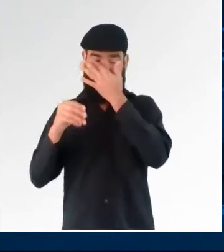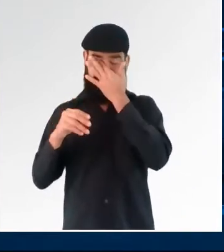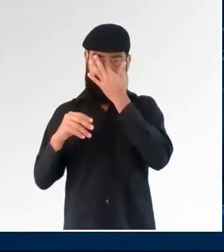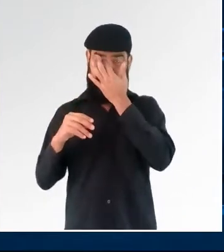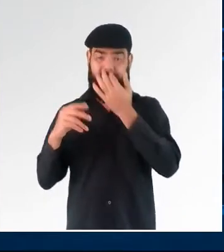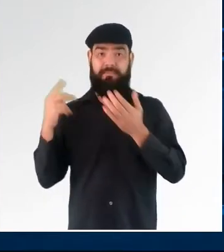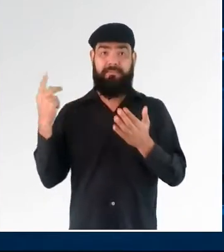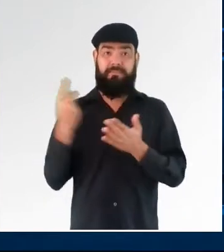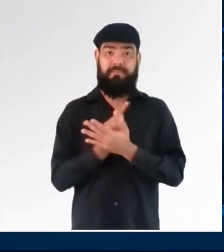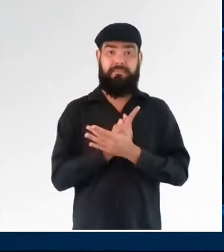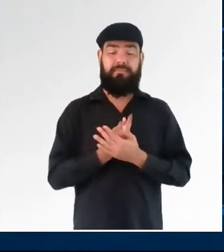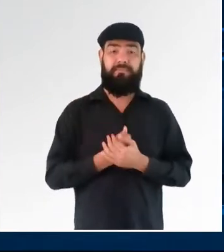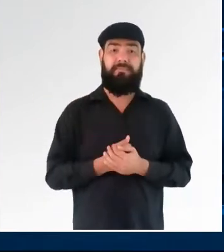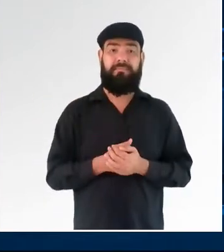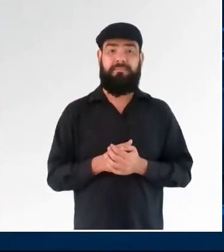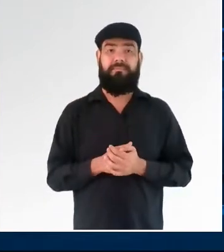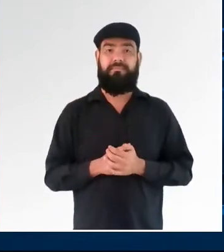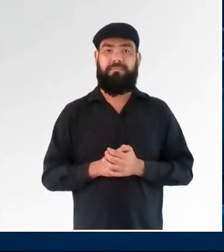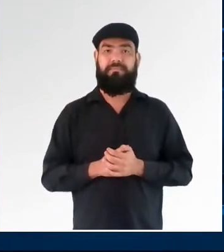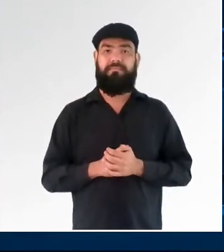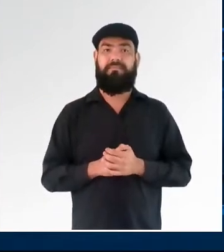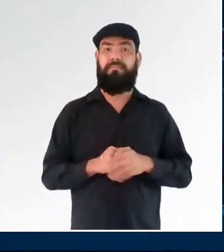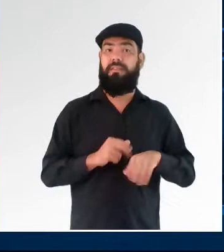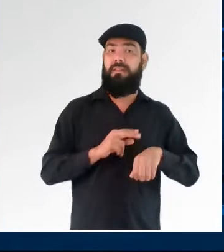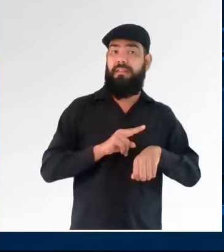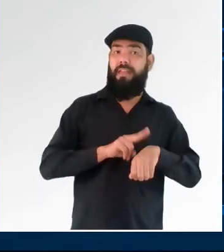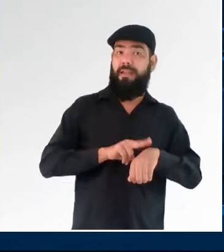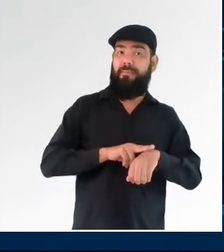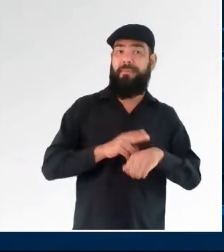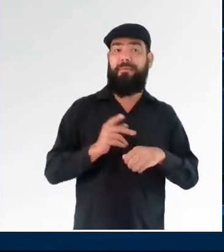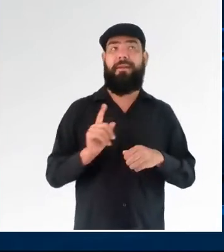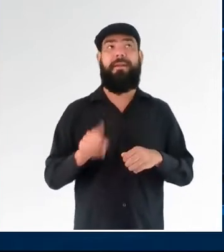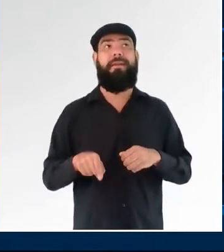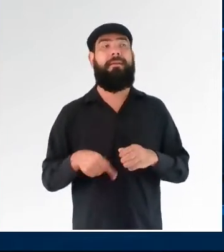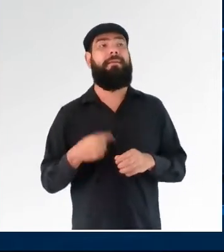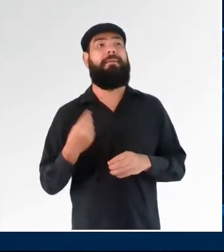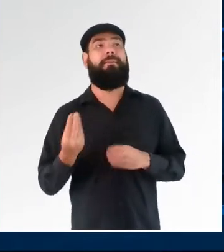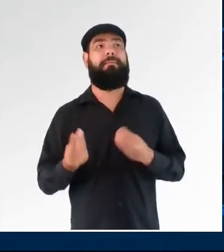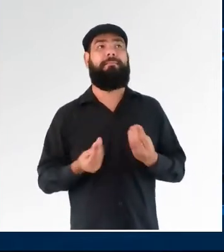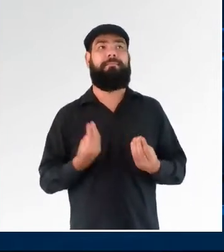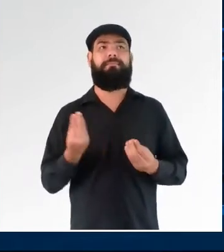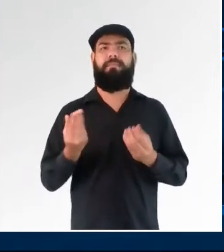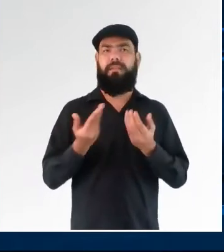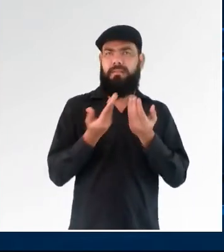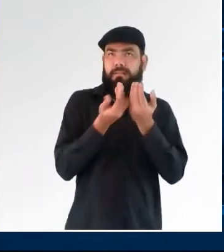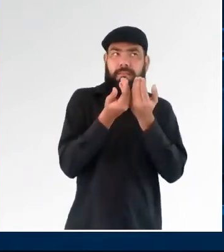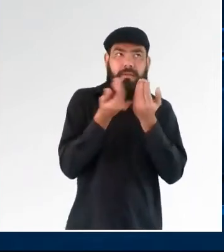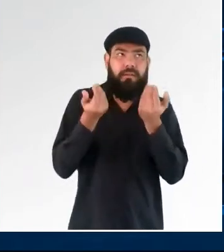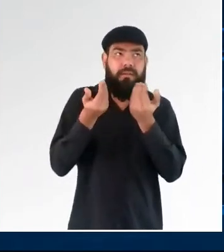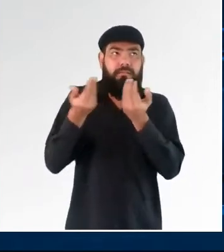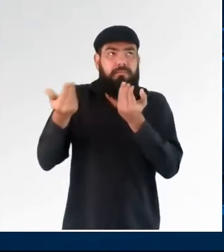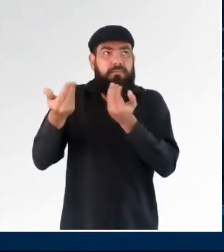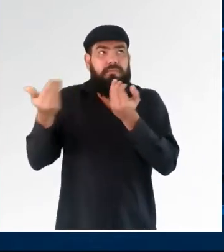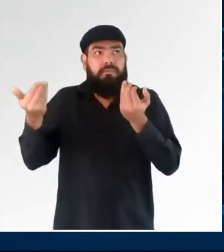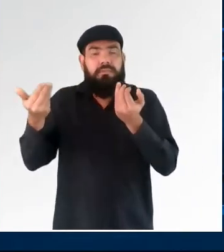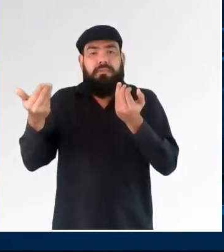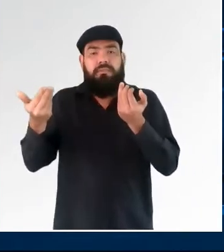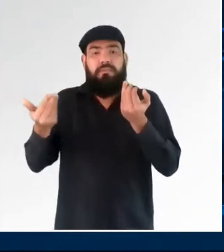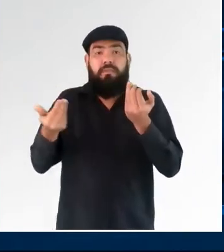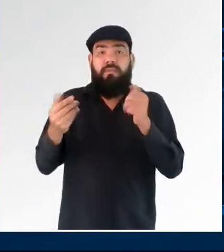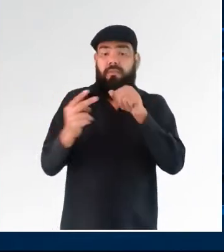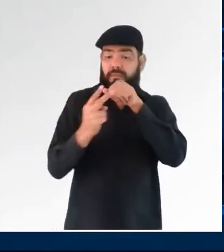Uma situação ali de tempo, aí nós separamos ali o verbo,